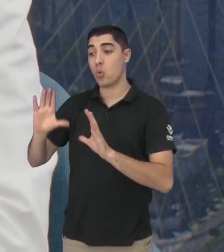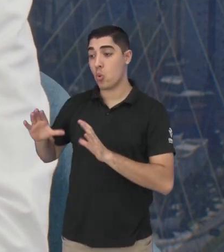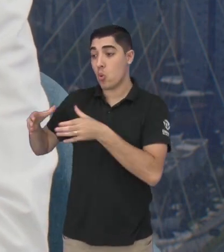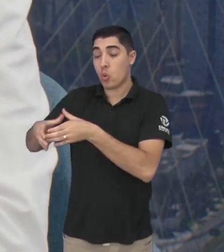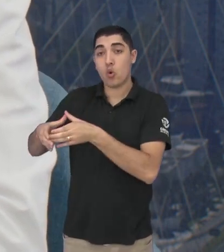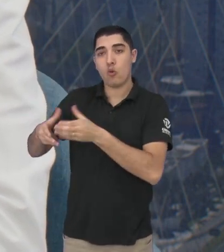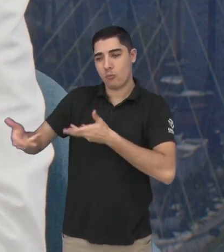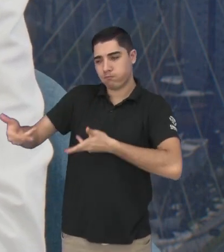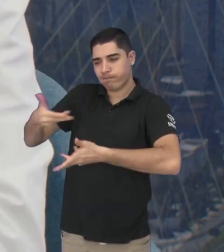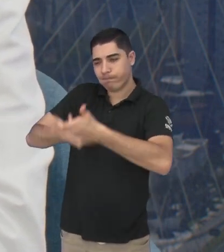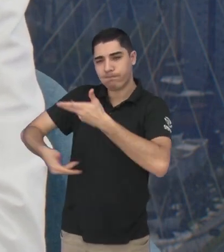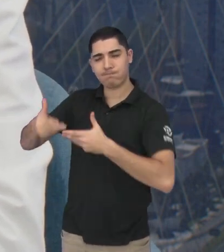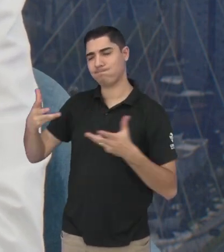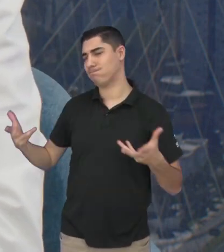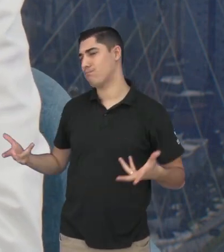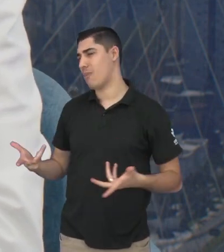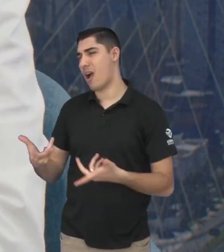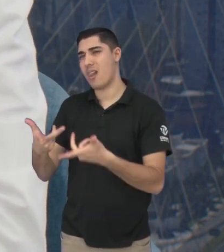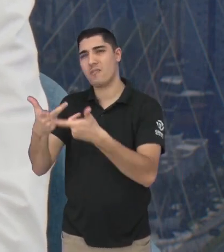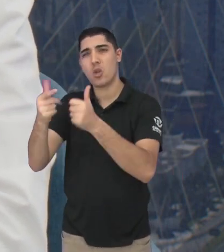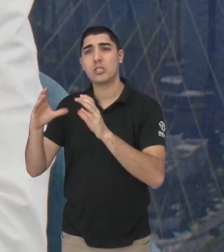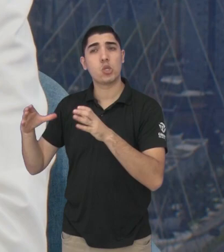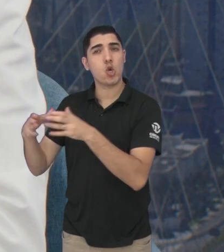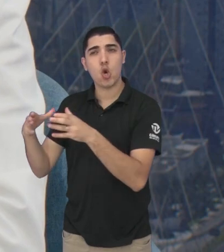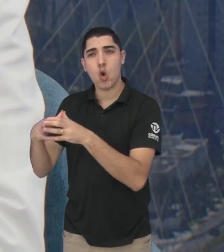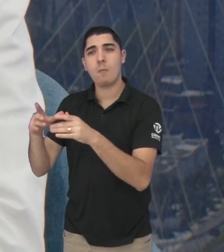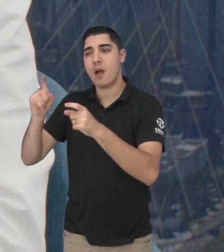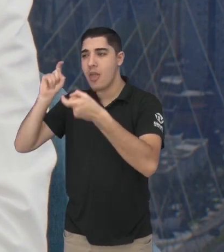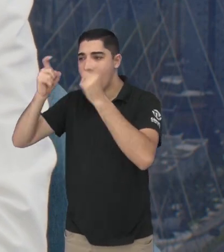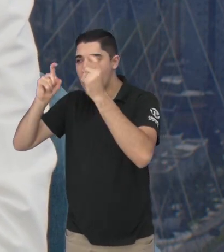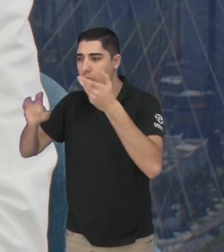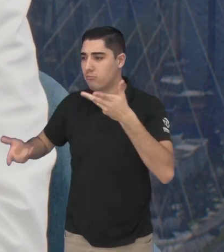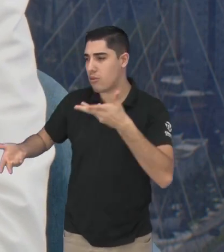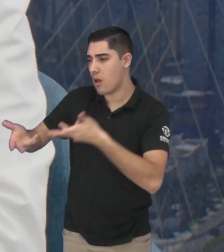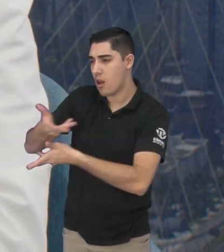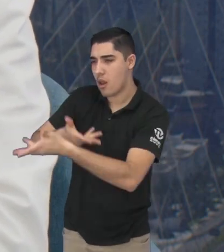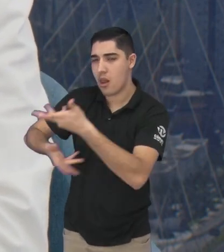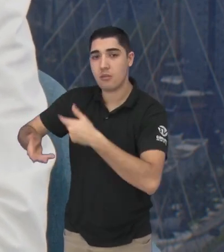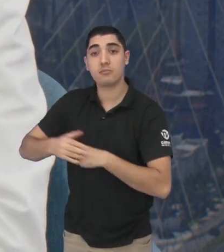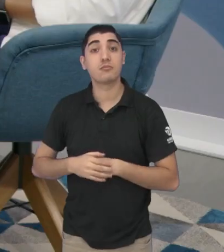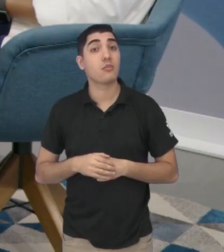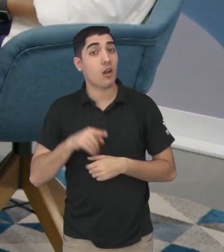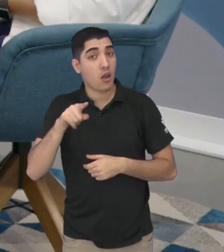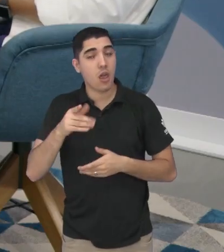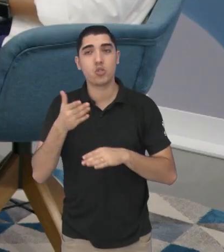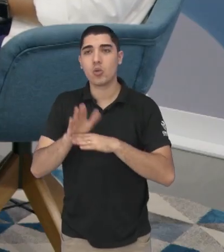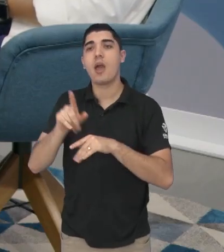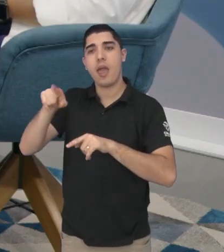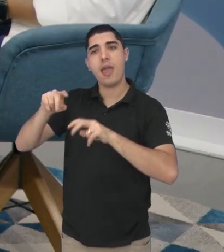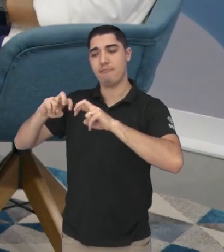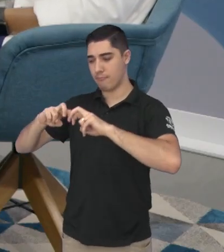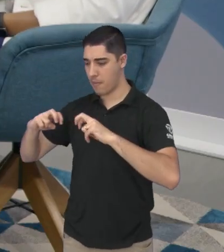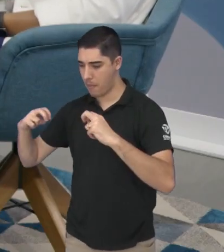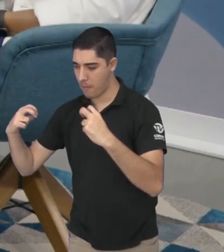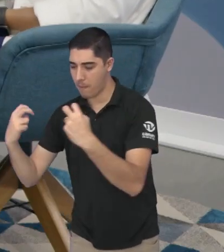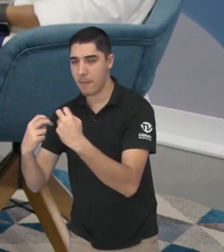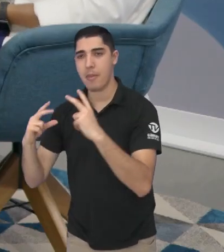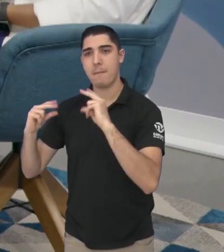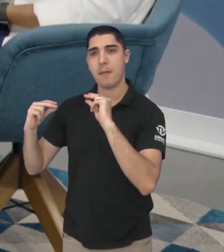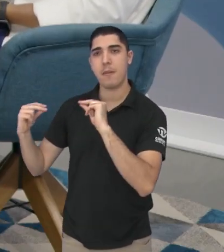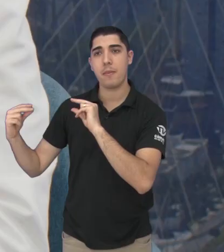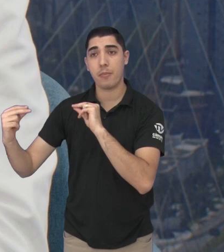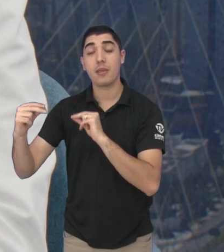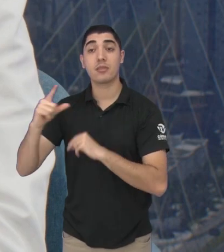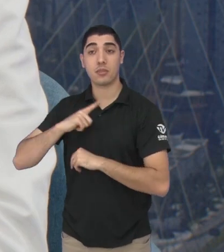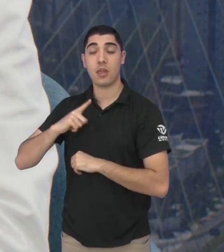de autoajuda que são assim fantásticos nessa questão de conversa mesmo. Exatamente, roda de conversas, porque nós temos